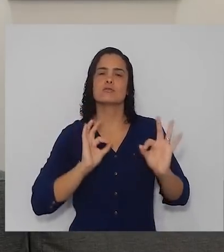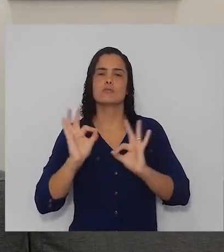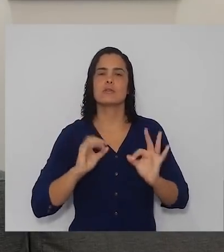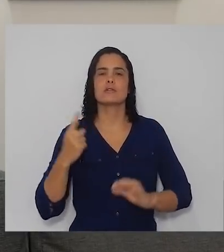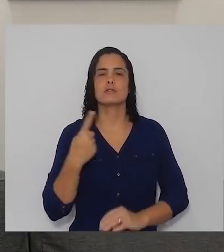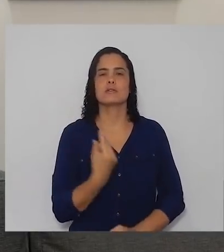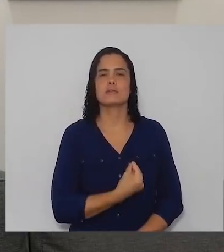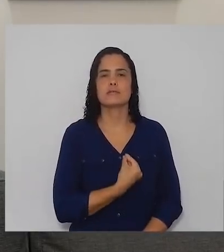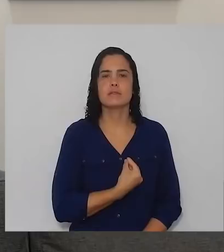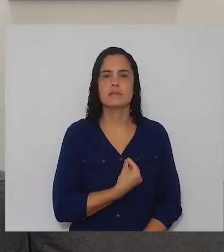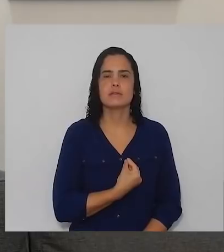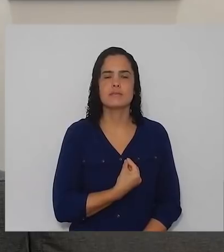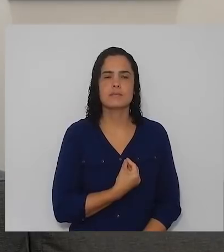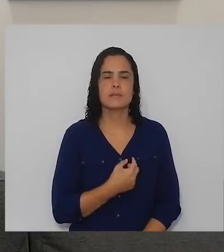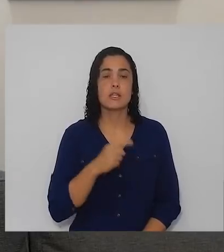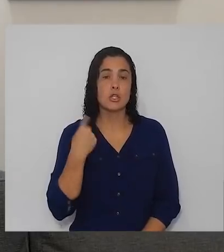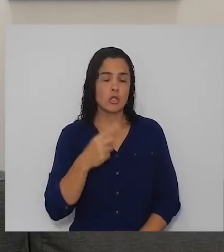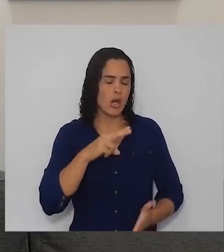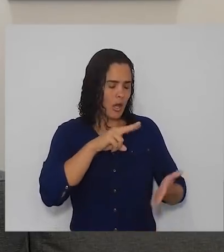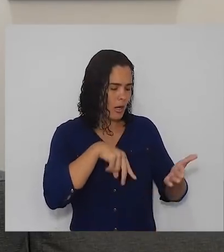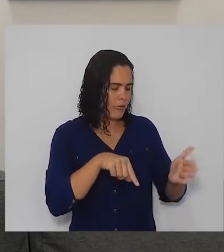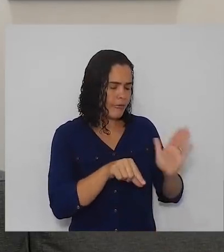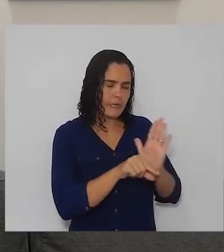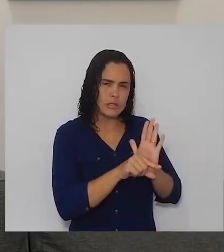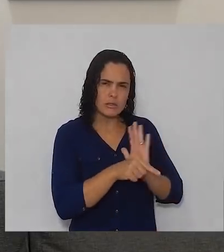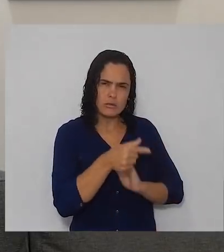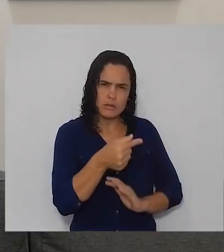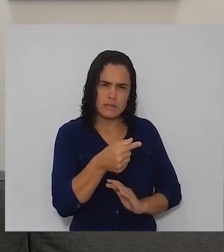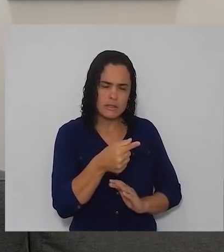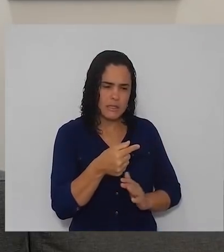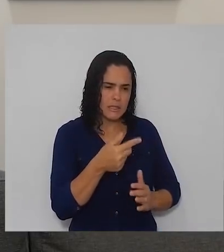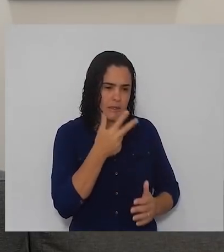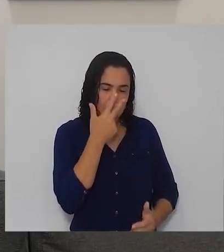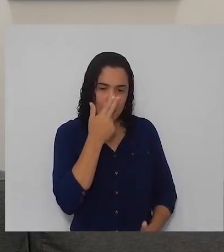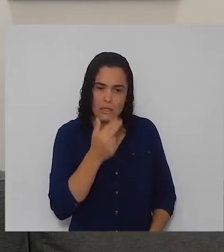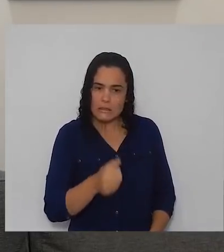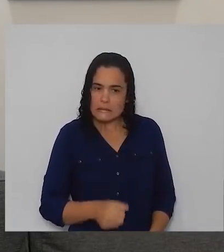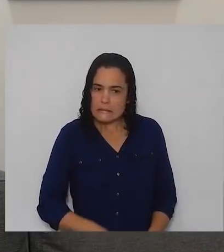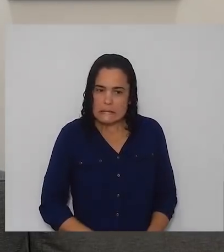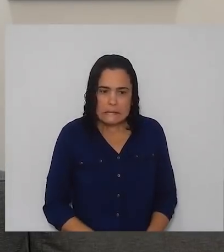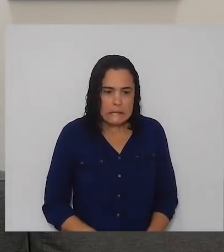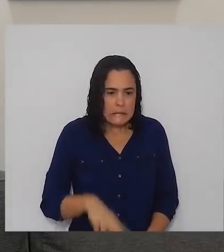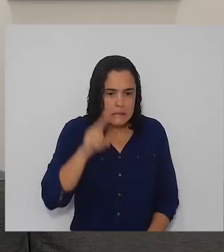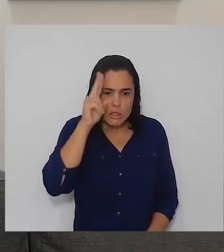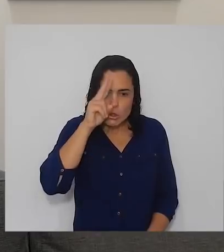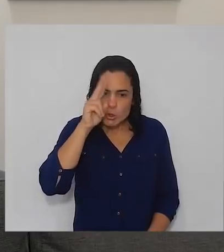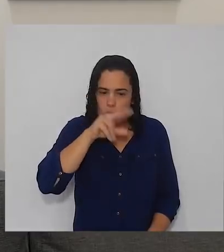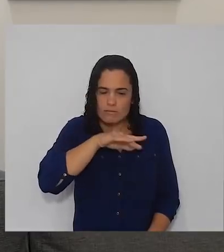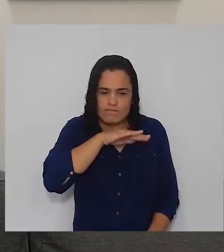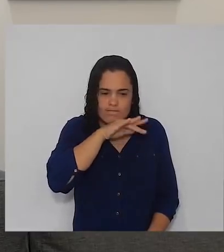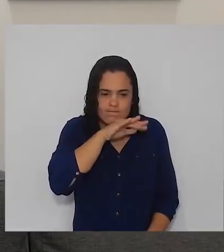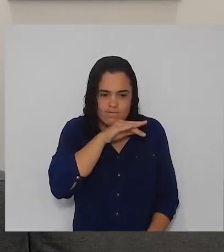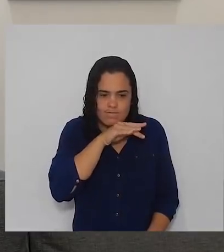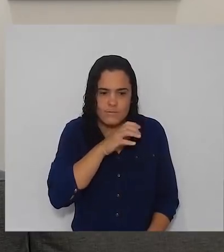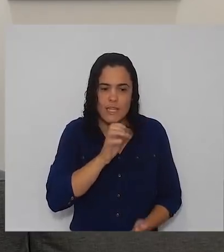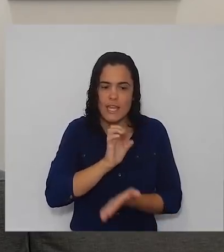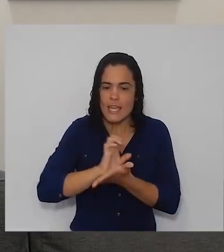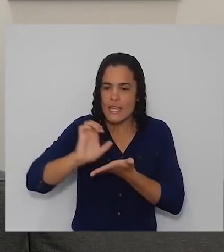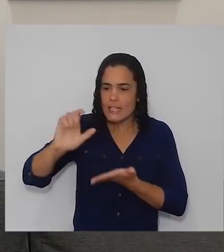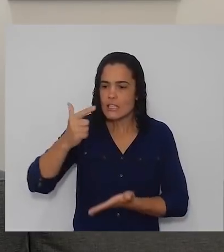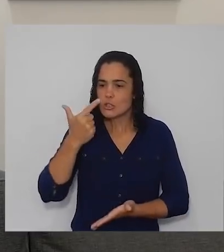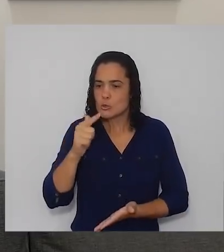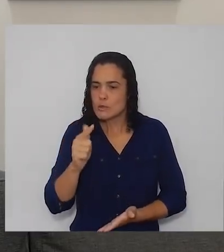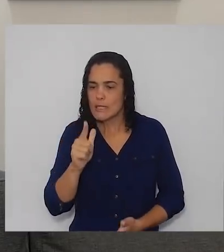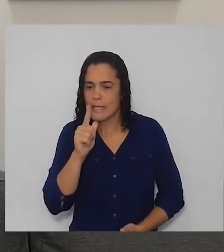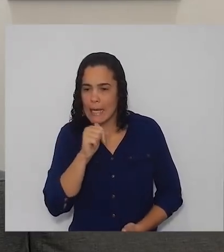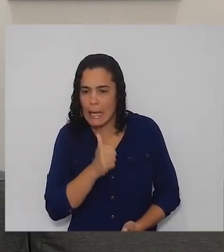7 parece que termina de forma trágica a história. Ou seja, o riacho secou-se e agora Elias não tem mais água e